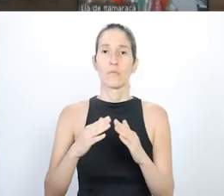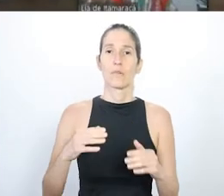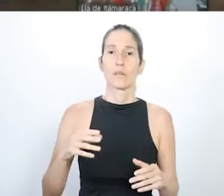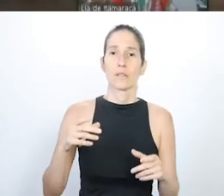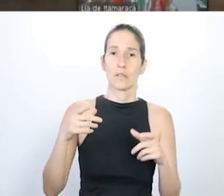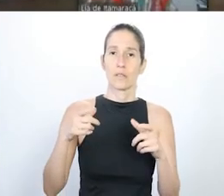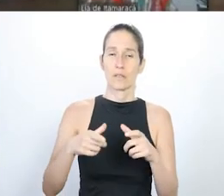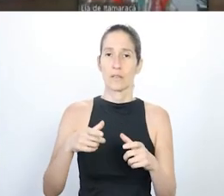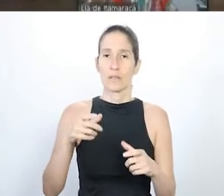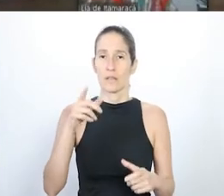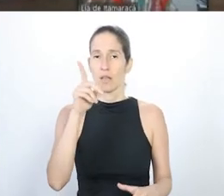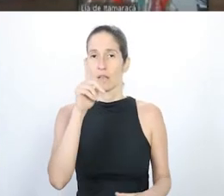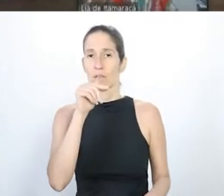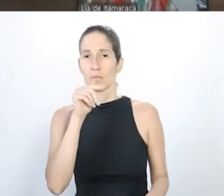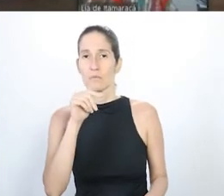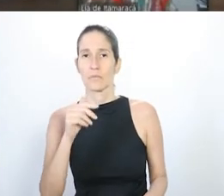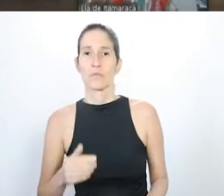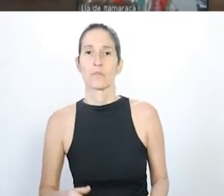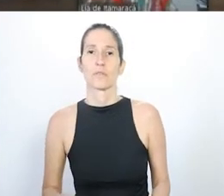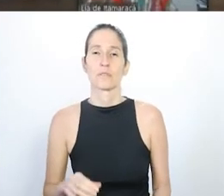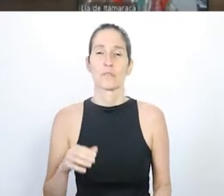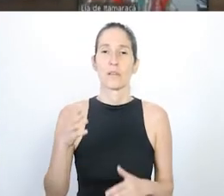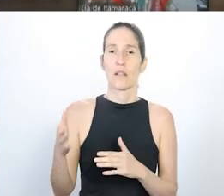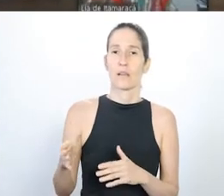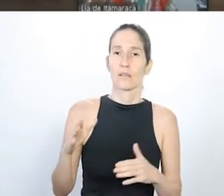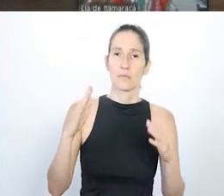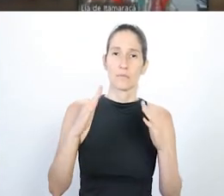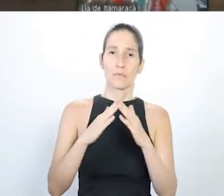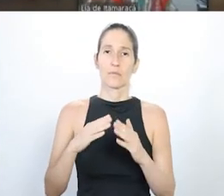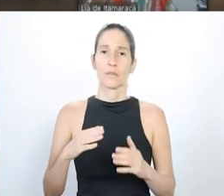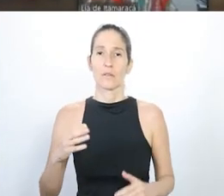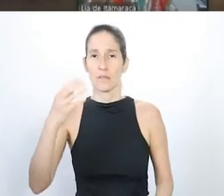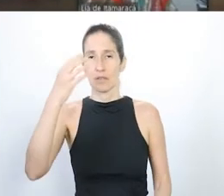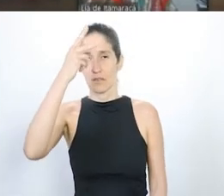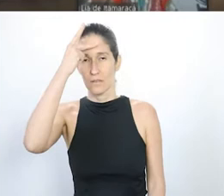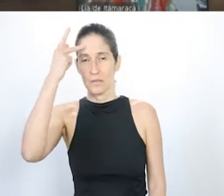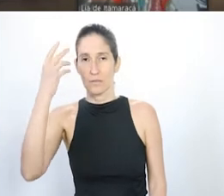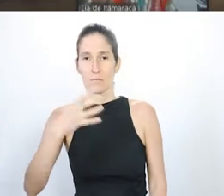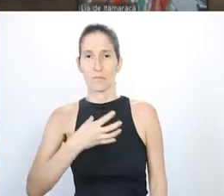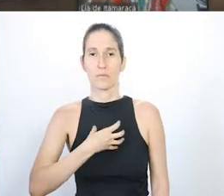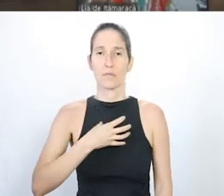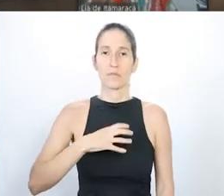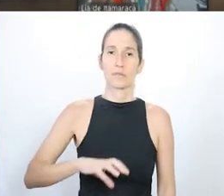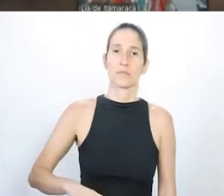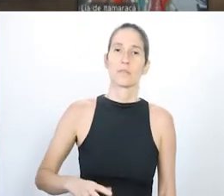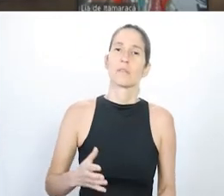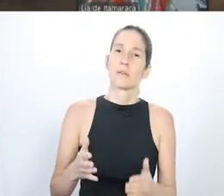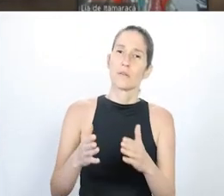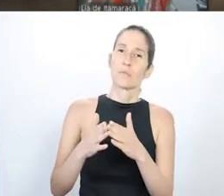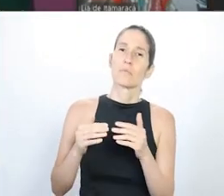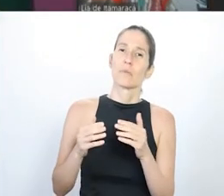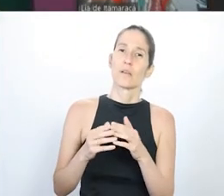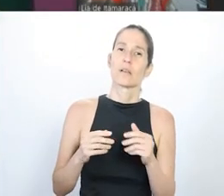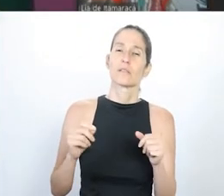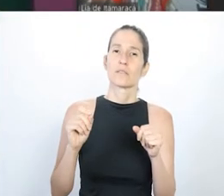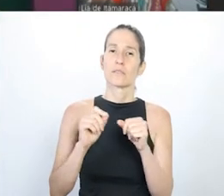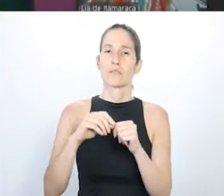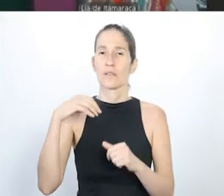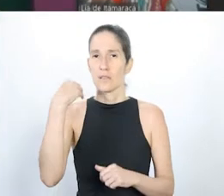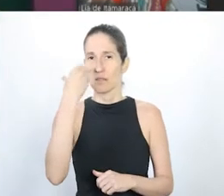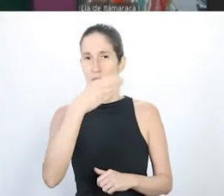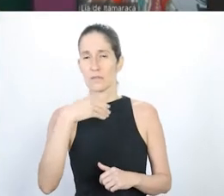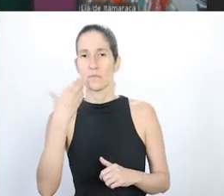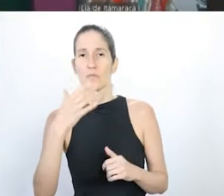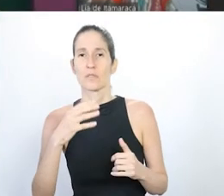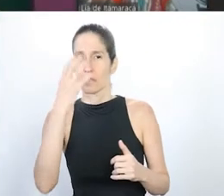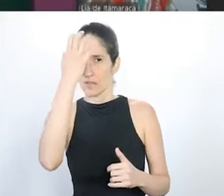por caridade, me faça um brinquedo sério. Se não fizer do meu jeito, amor,